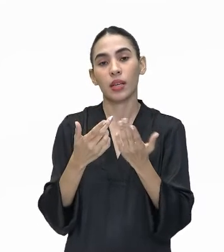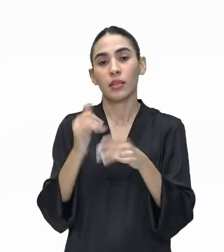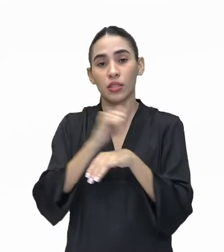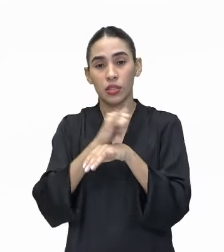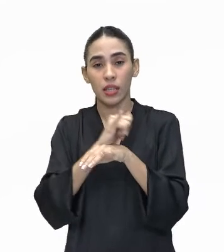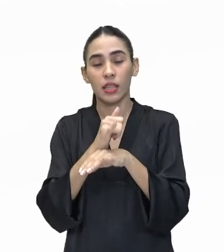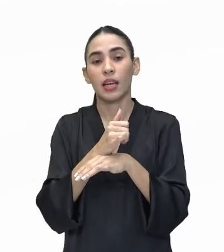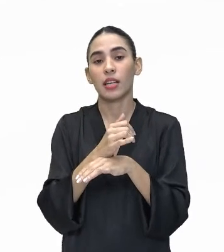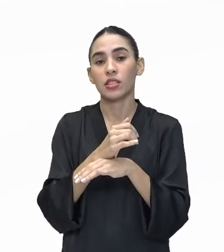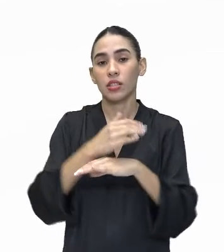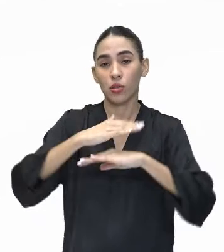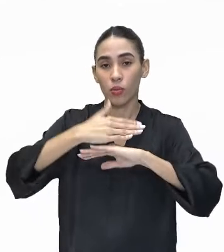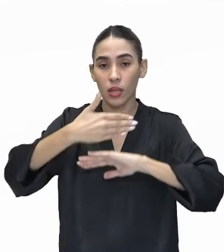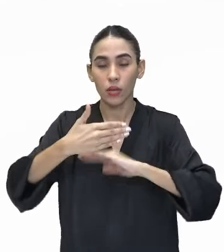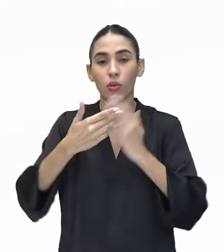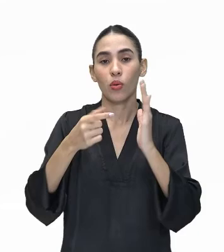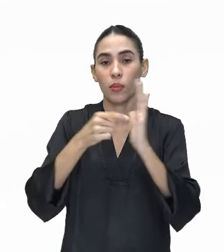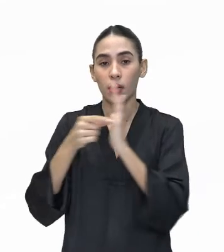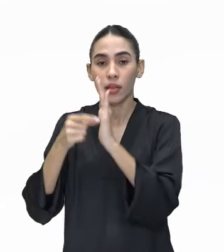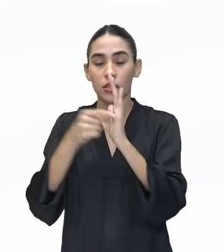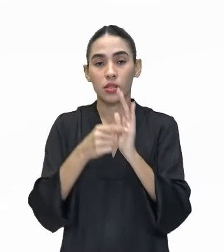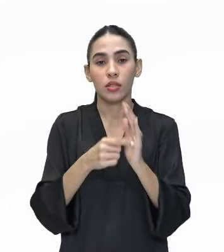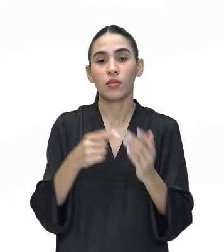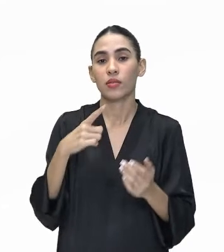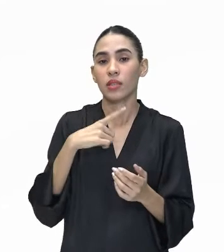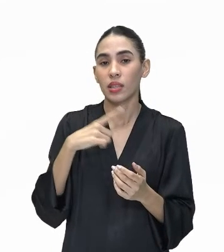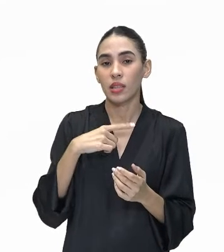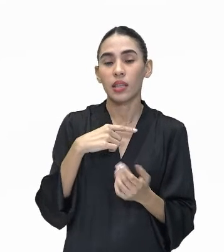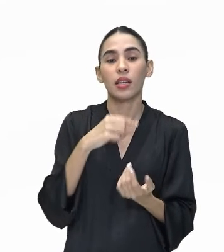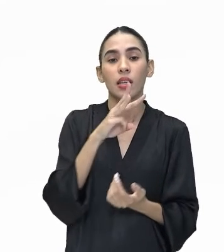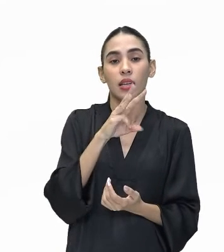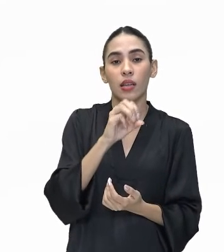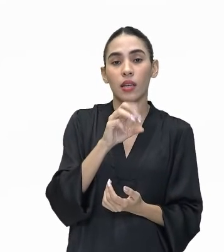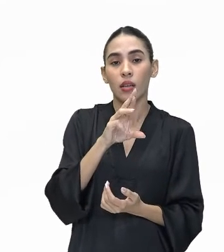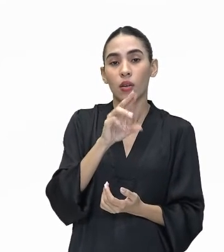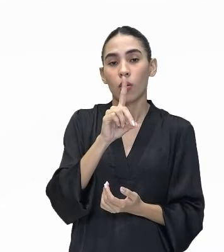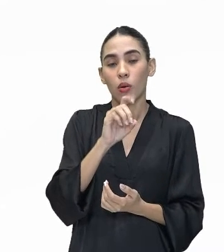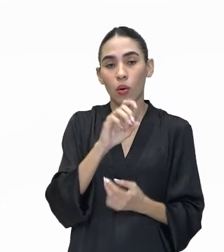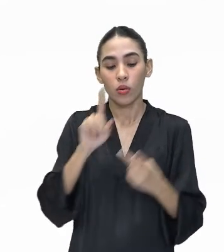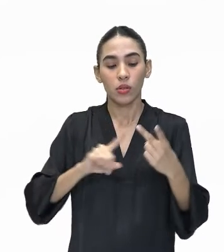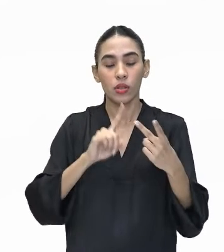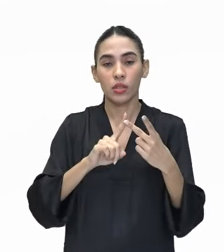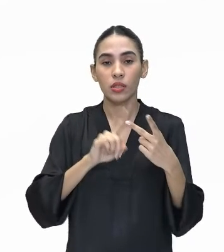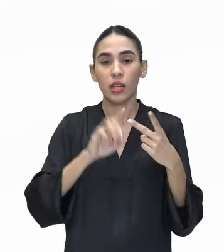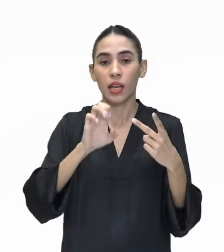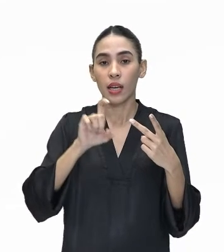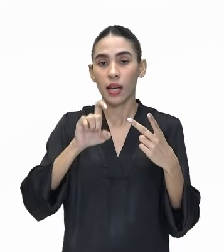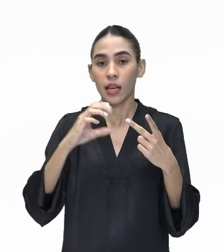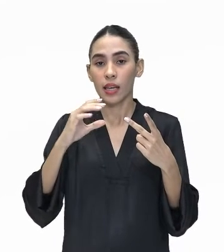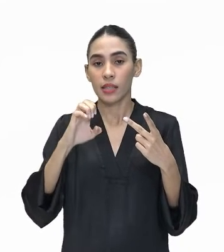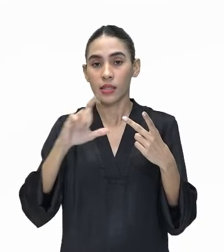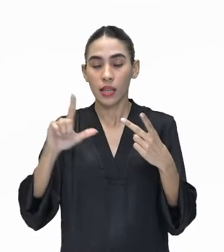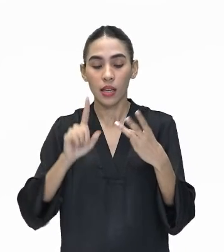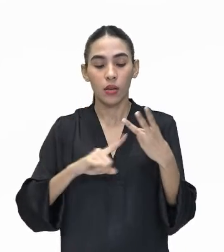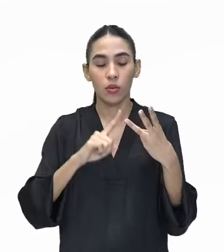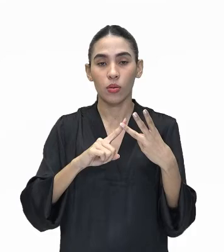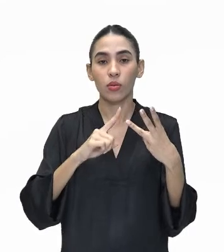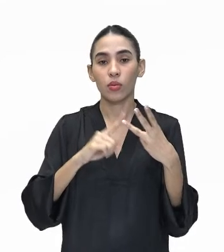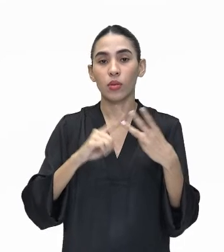nos computadores, nós temos programa de Word, Excel, PowerPoint. Nos celulares, nós temos